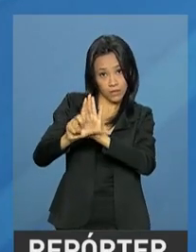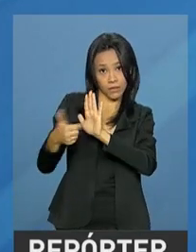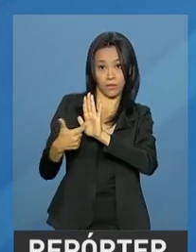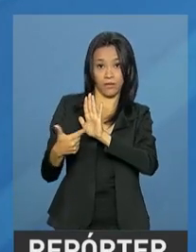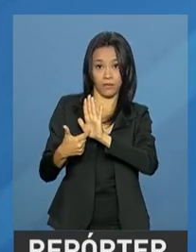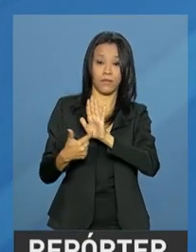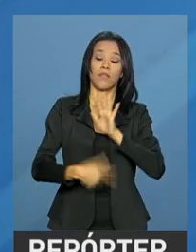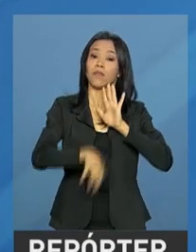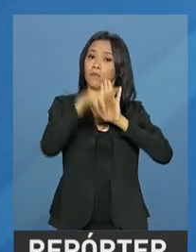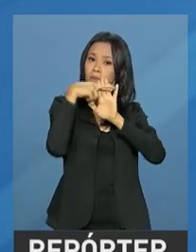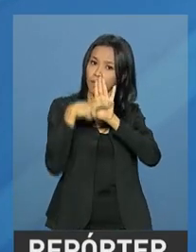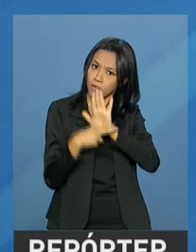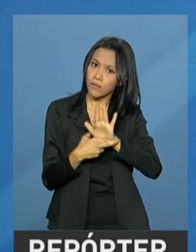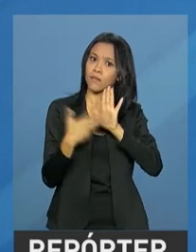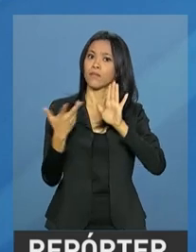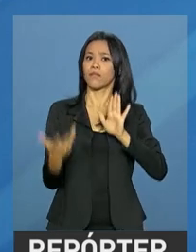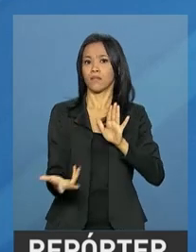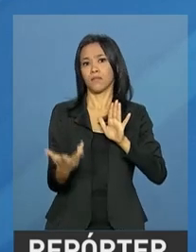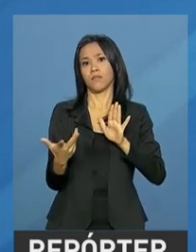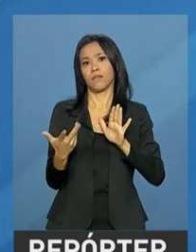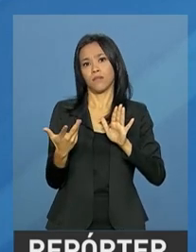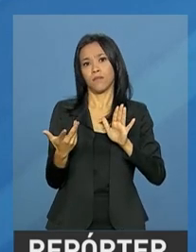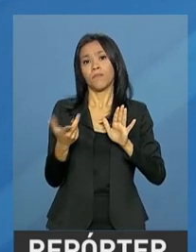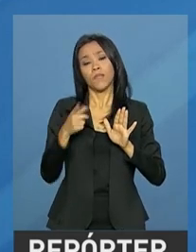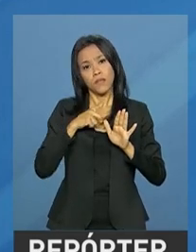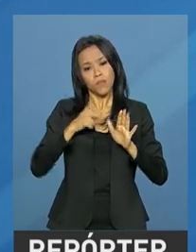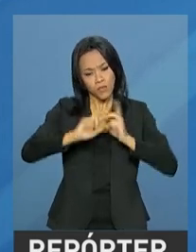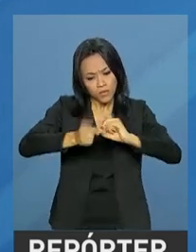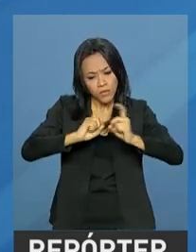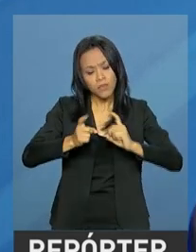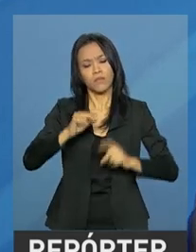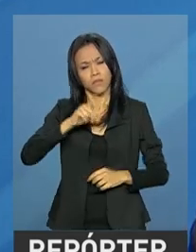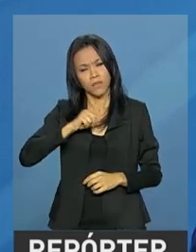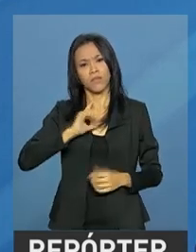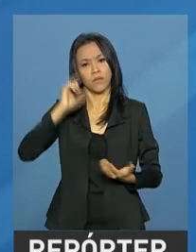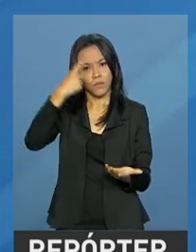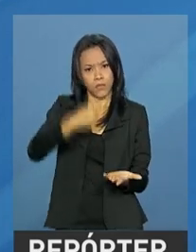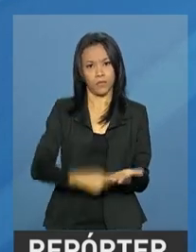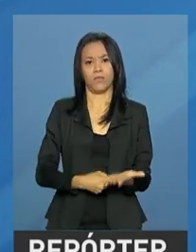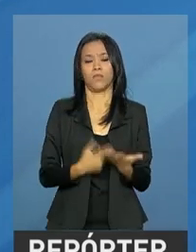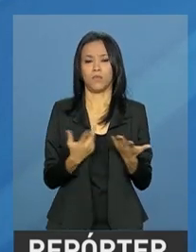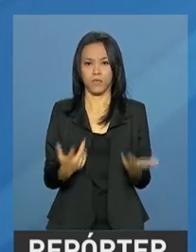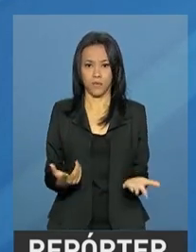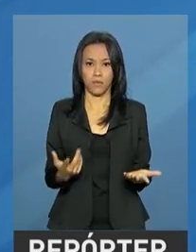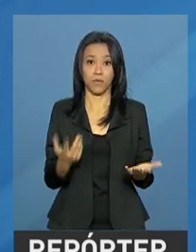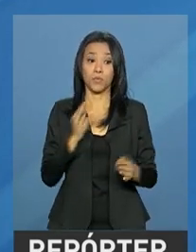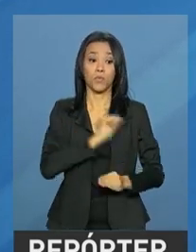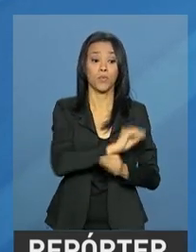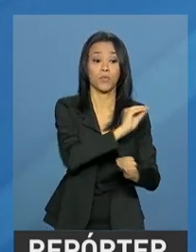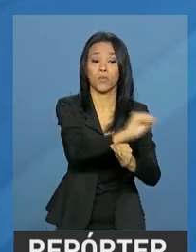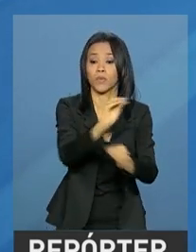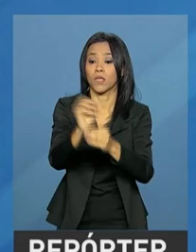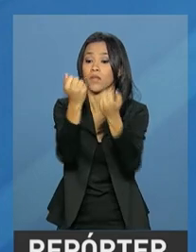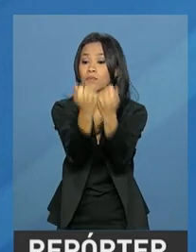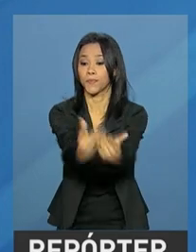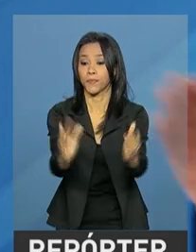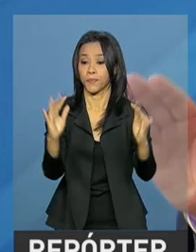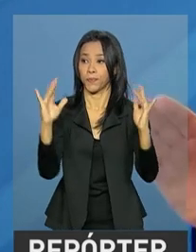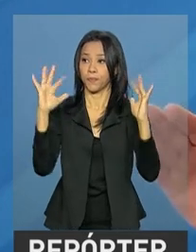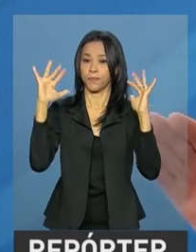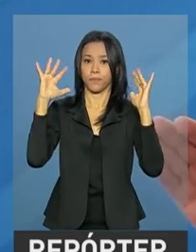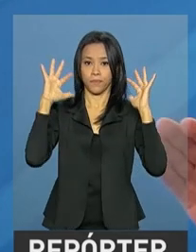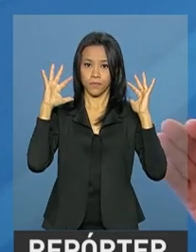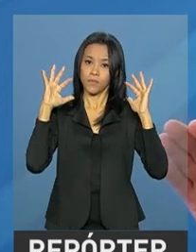uma governança que tenha compromissos no caso com a preservação ambiental que o